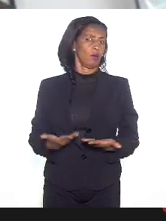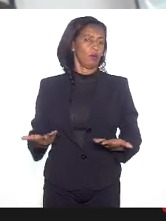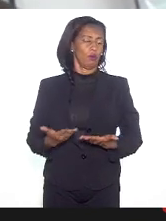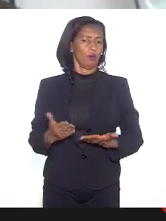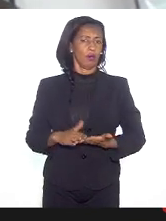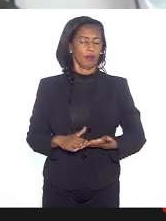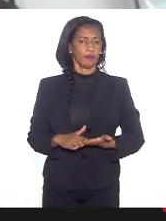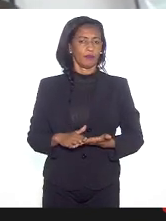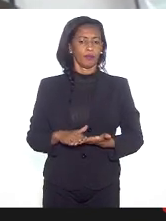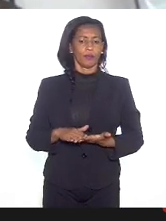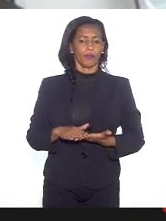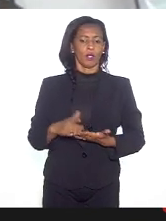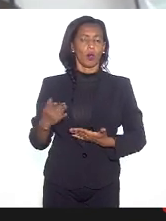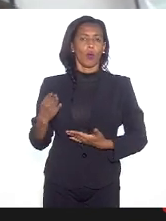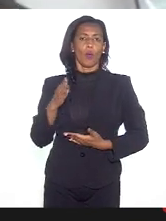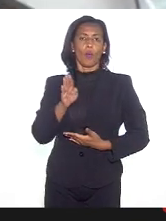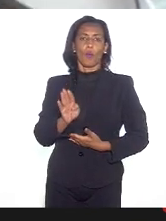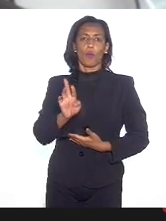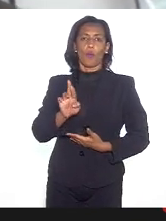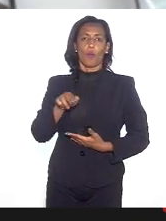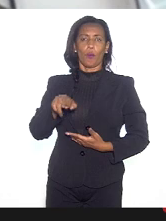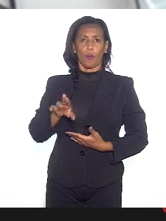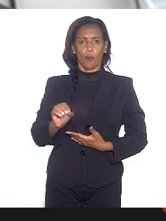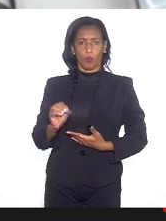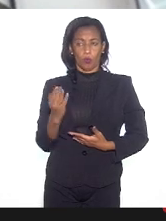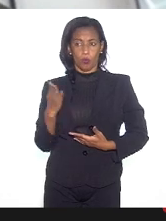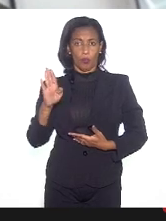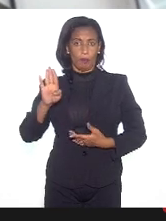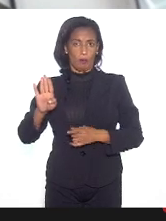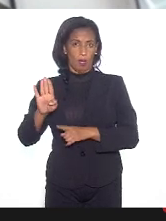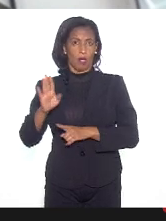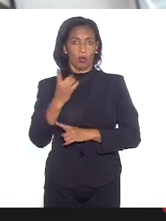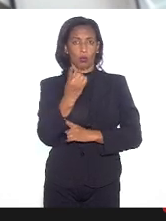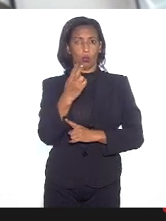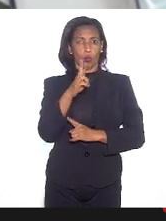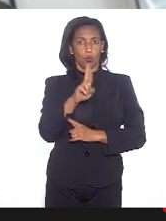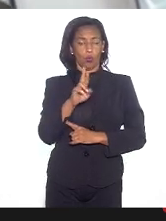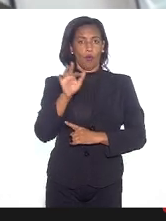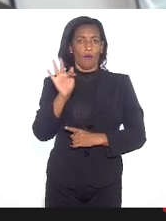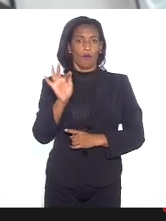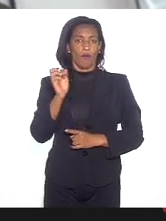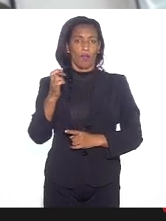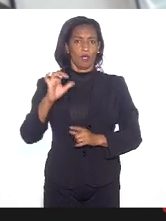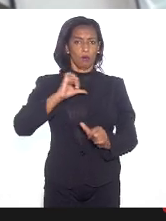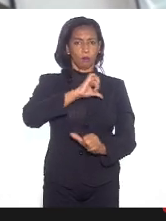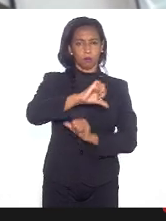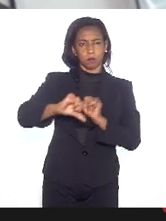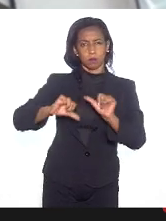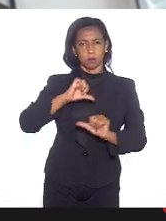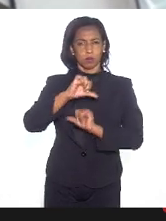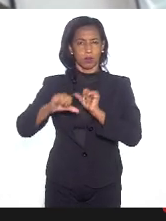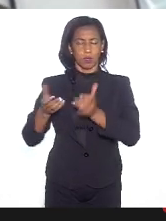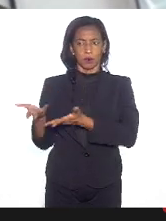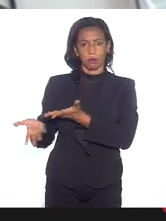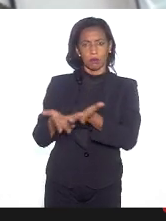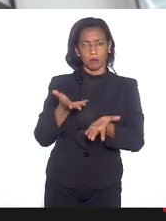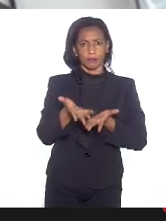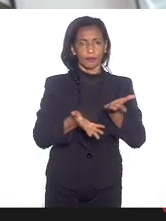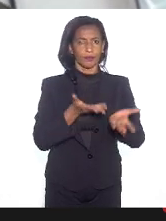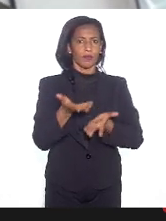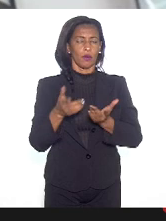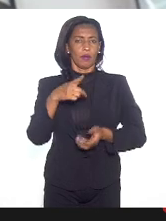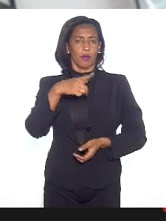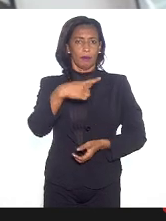doutor Bruno Dubê e com o doutor Fernando tivemos uma mudança de paradigma no tratamento com